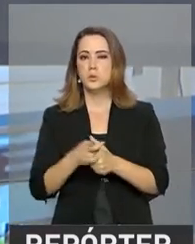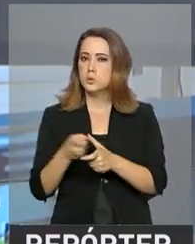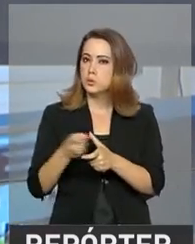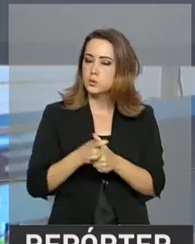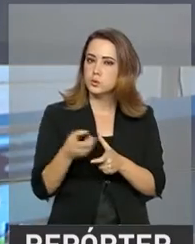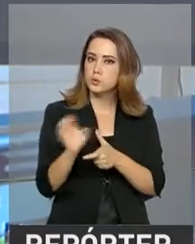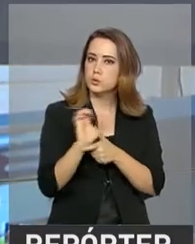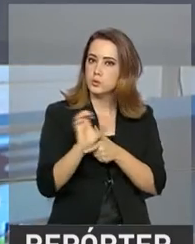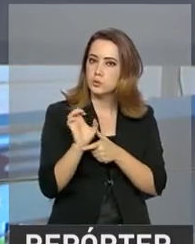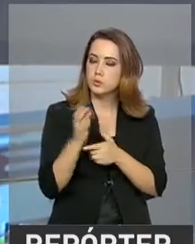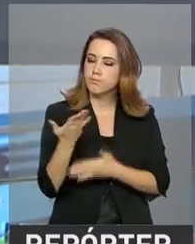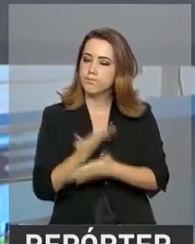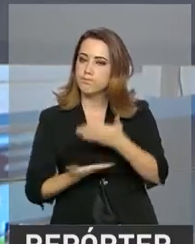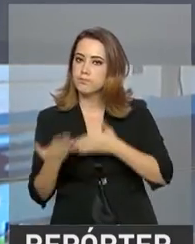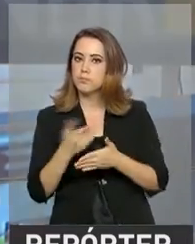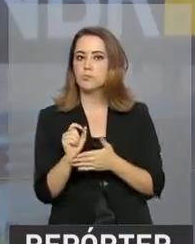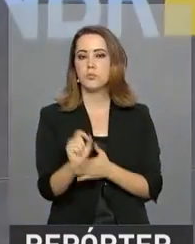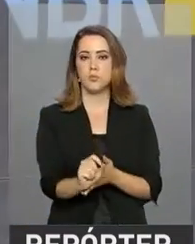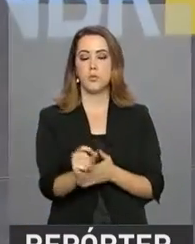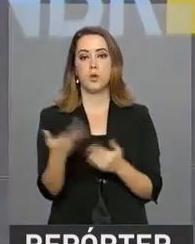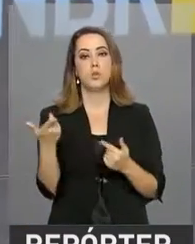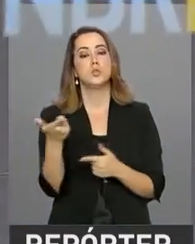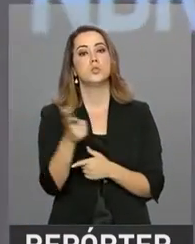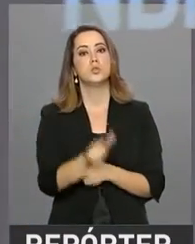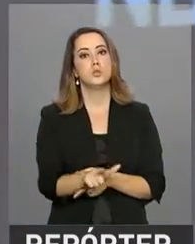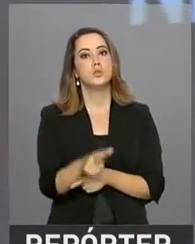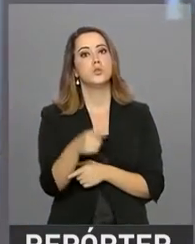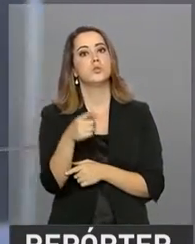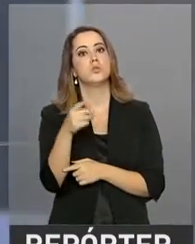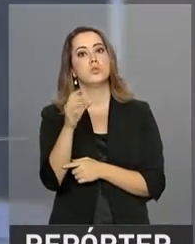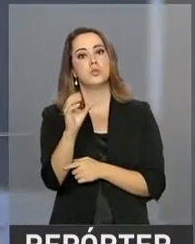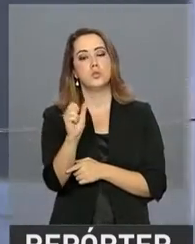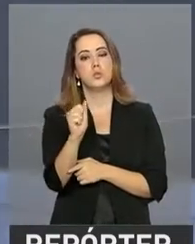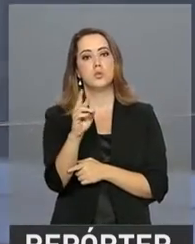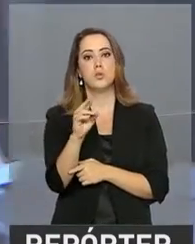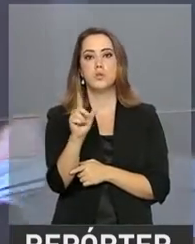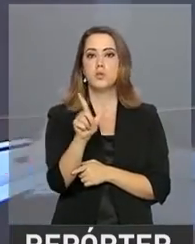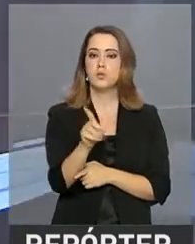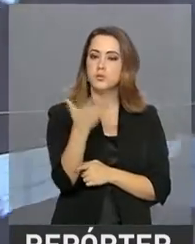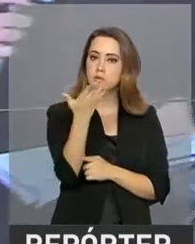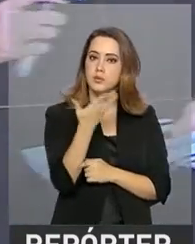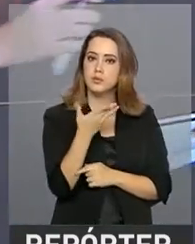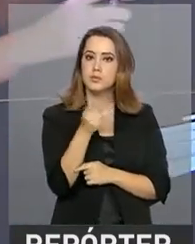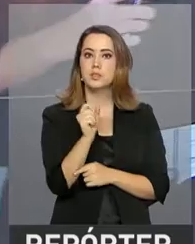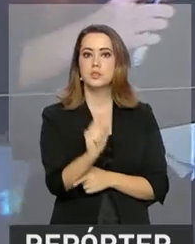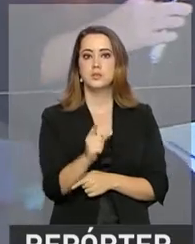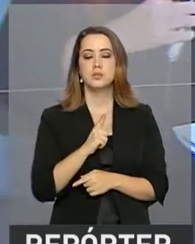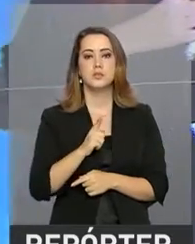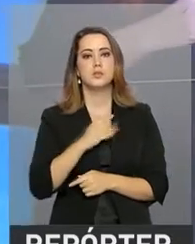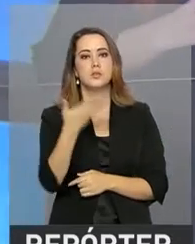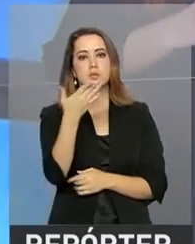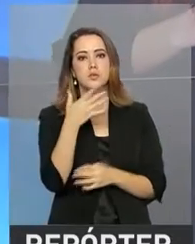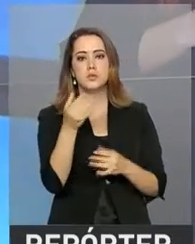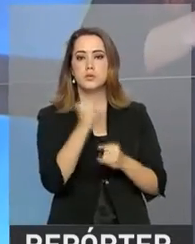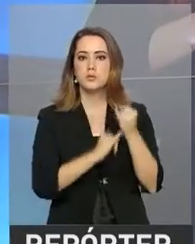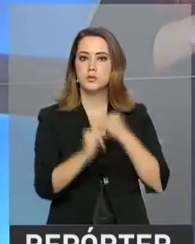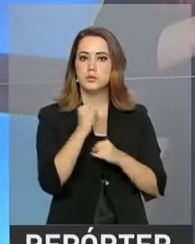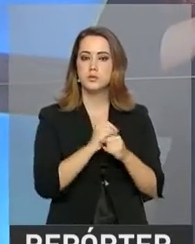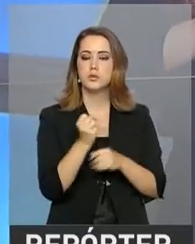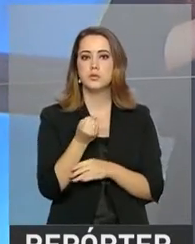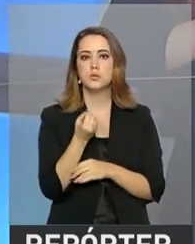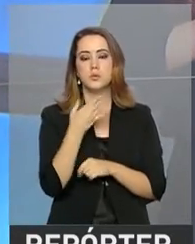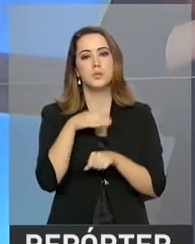das dívidas dos estados. Eu vou conversar mais uma vez com a repórter Carolina Keller, Carolina Becker, que tem as